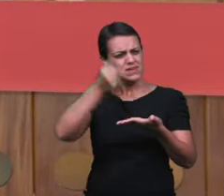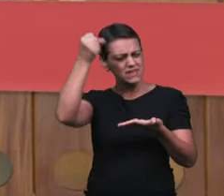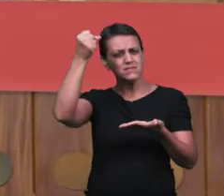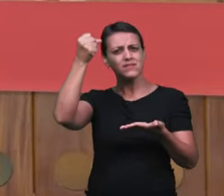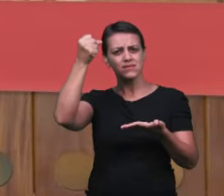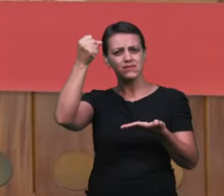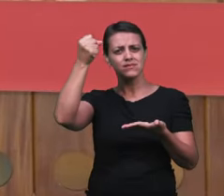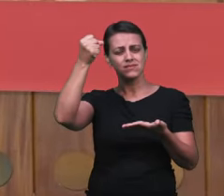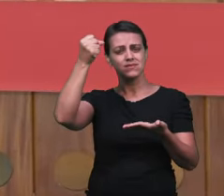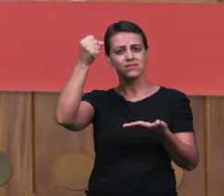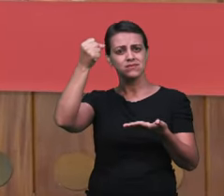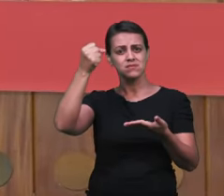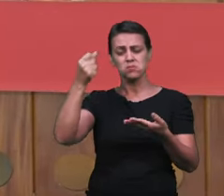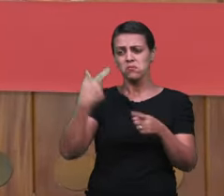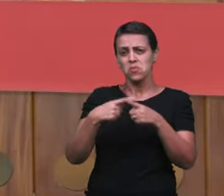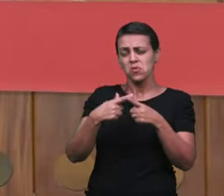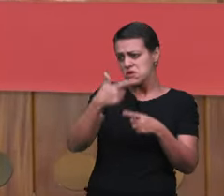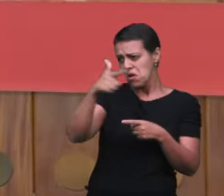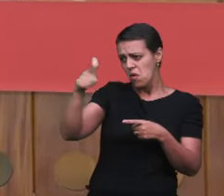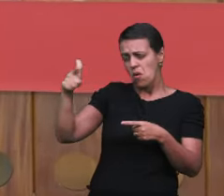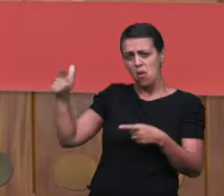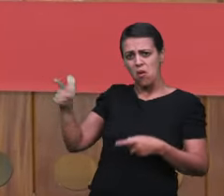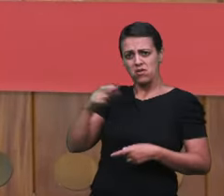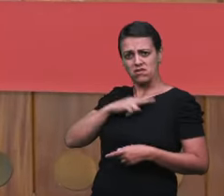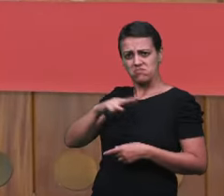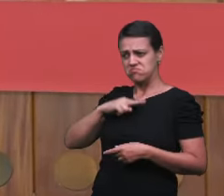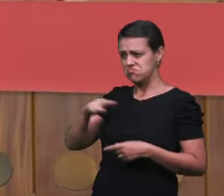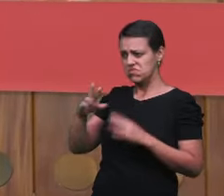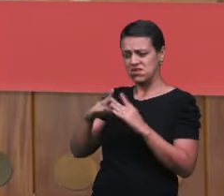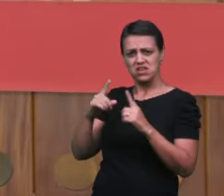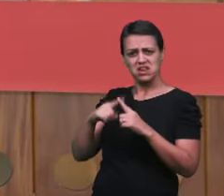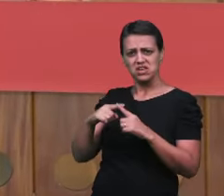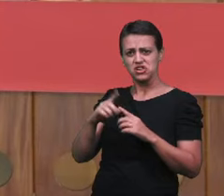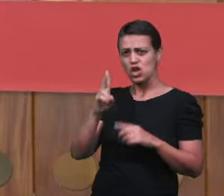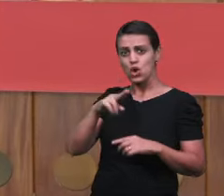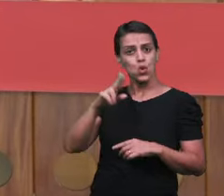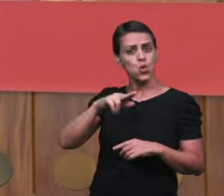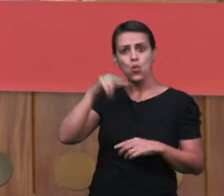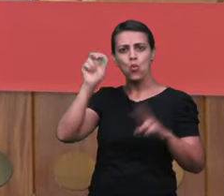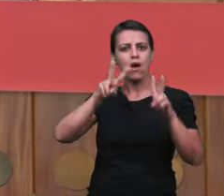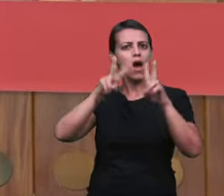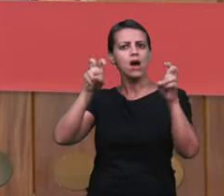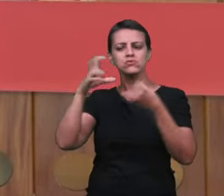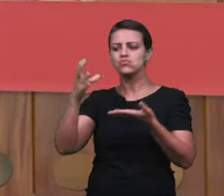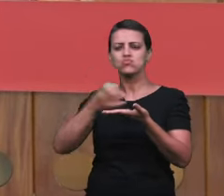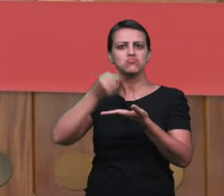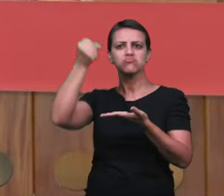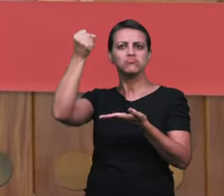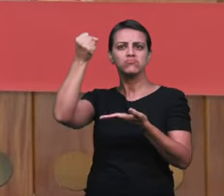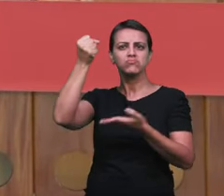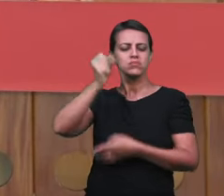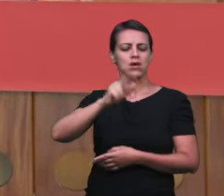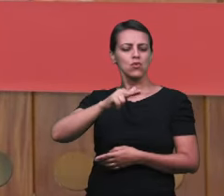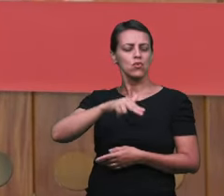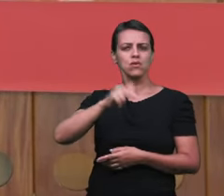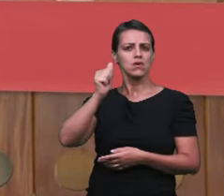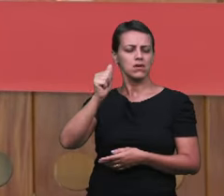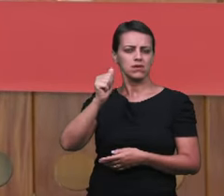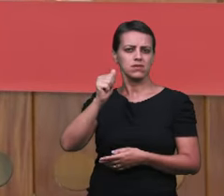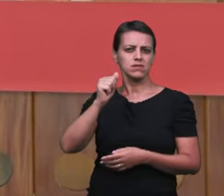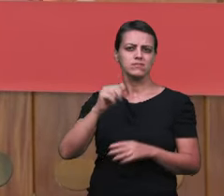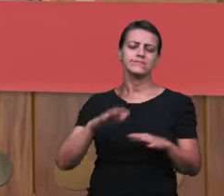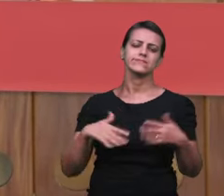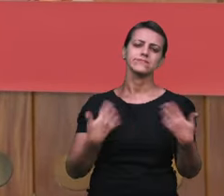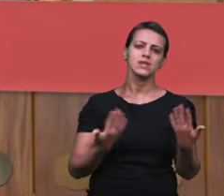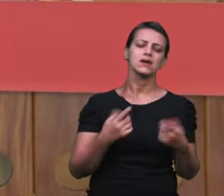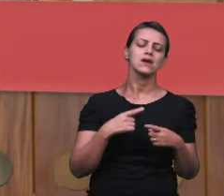que nas outras denominações que ela frequentou, ela nunca tinha ouvido abordagem sobre este assunto. E após a assistência realizada ali,